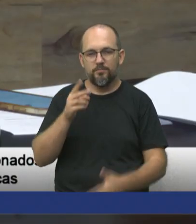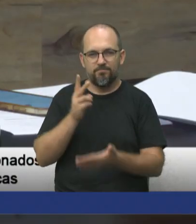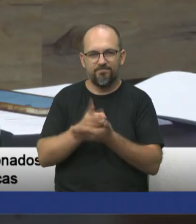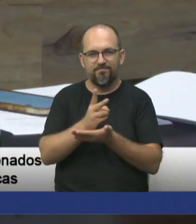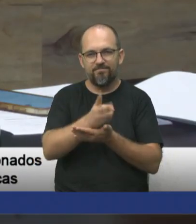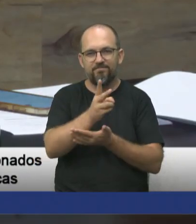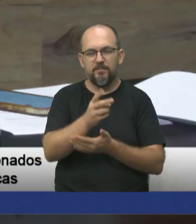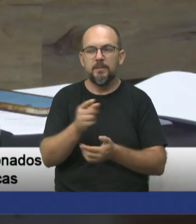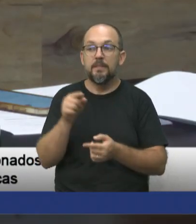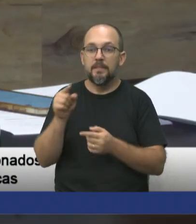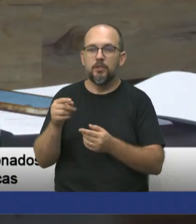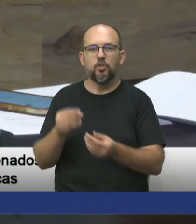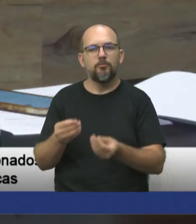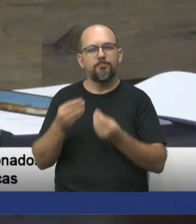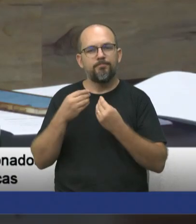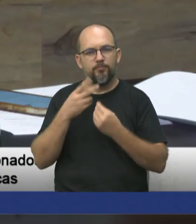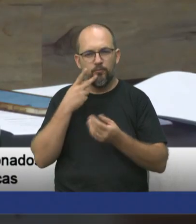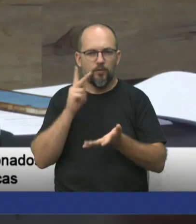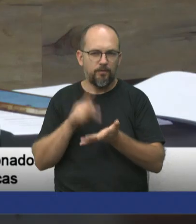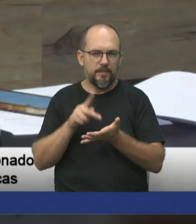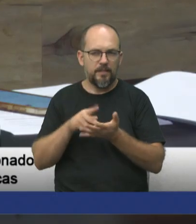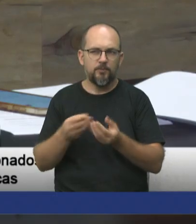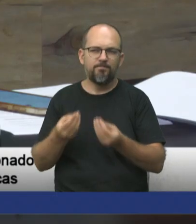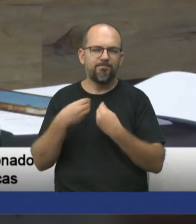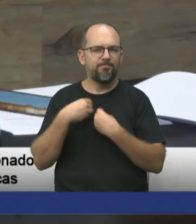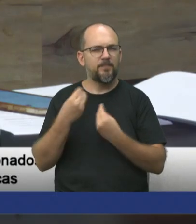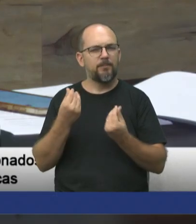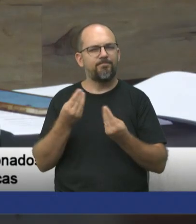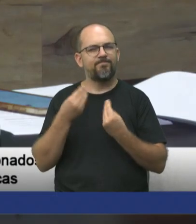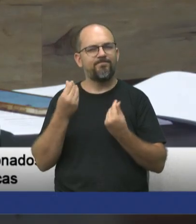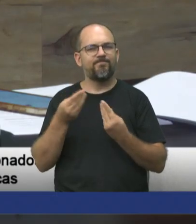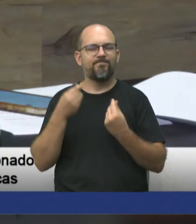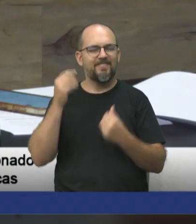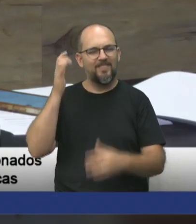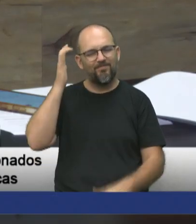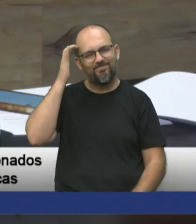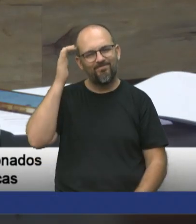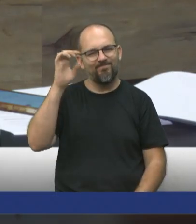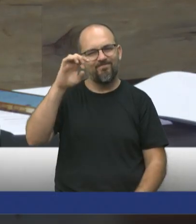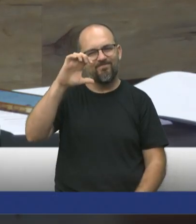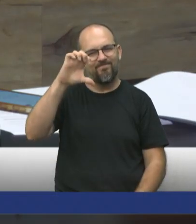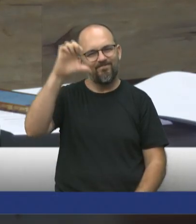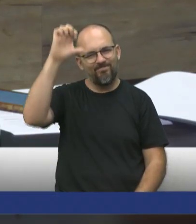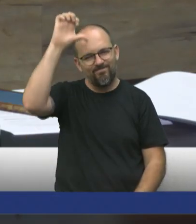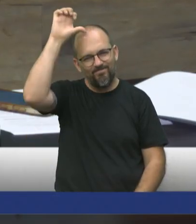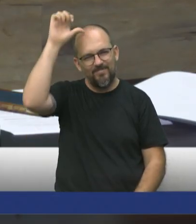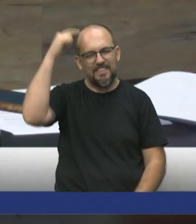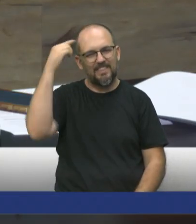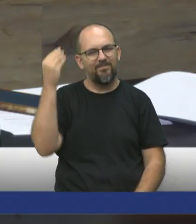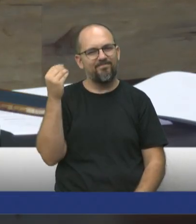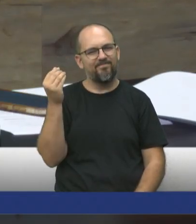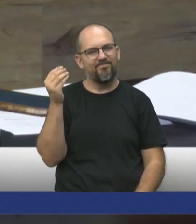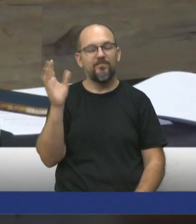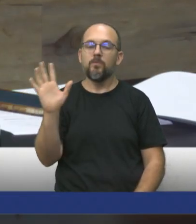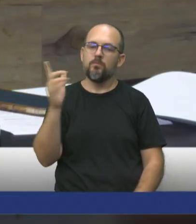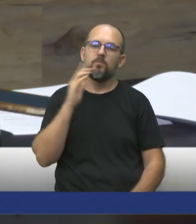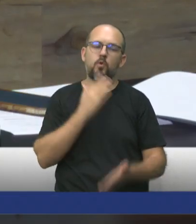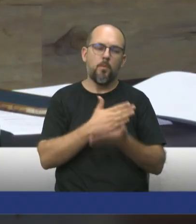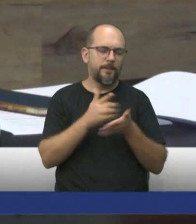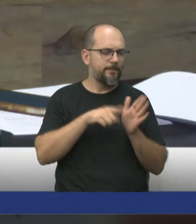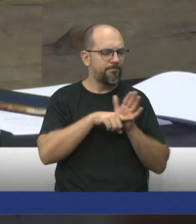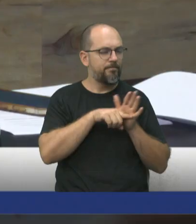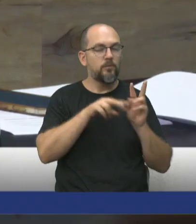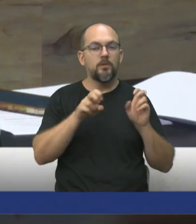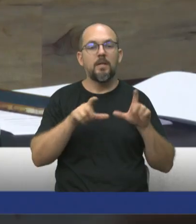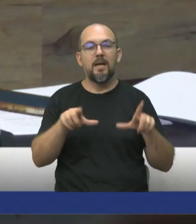que isso me causou um pontinho de interrogação. Até eu comecei a buscar mais informações sobre essa questão do